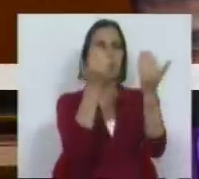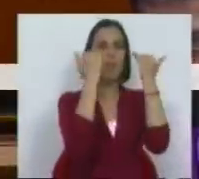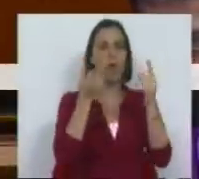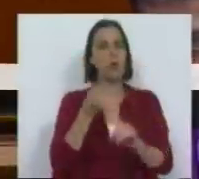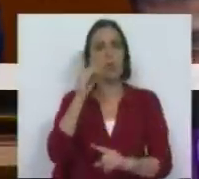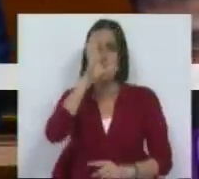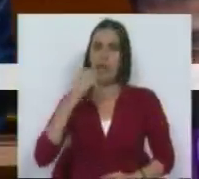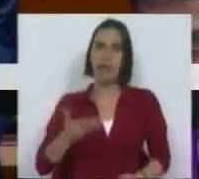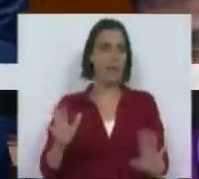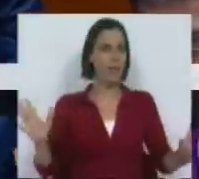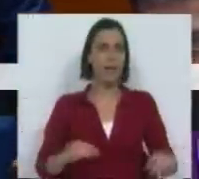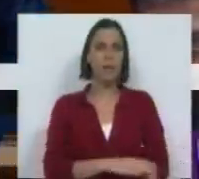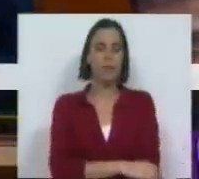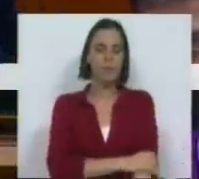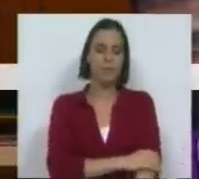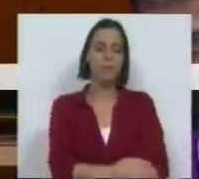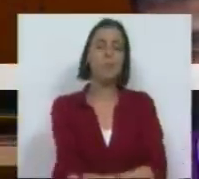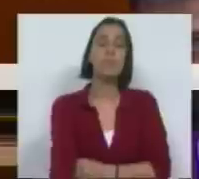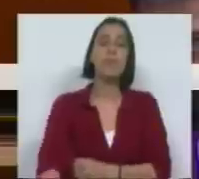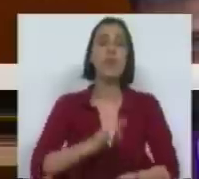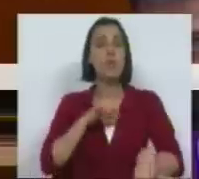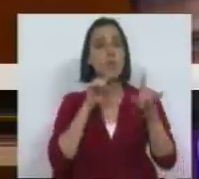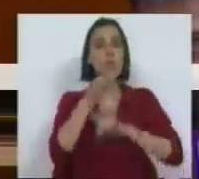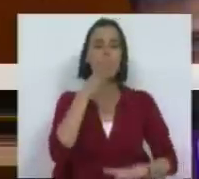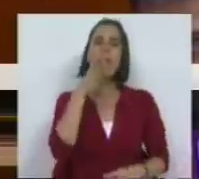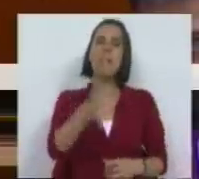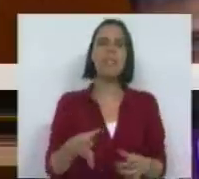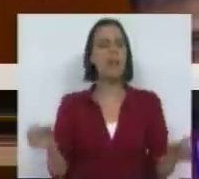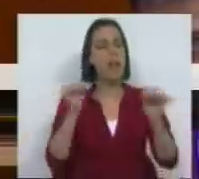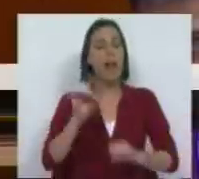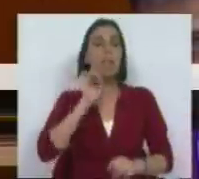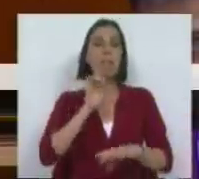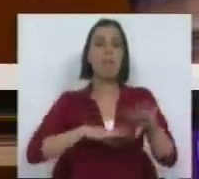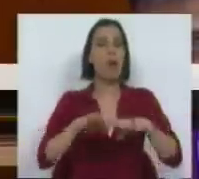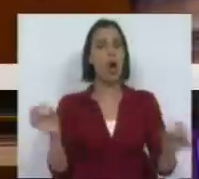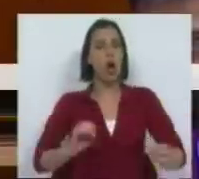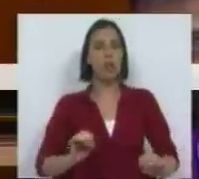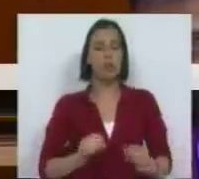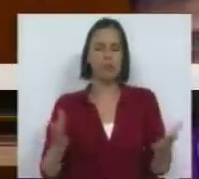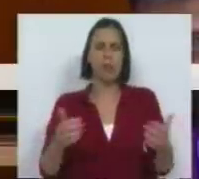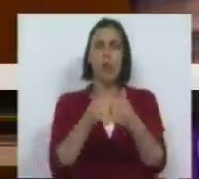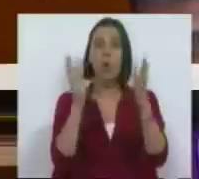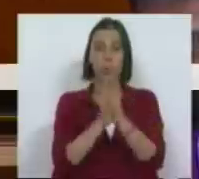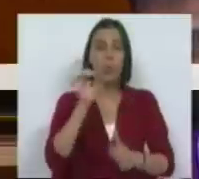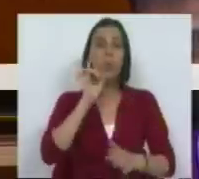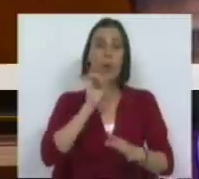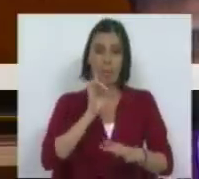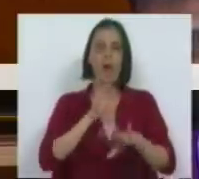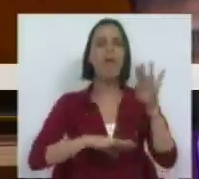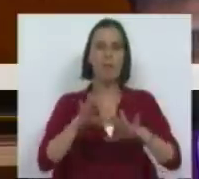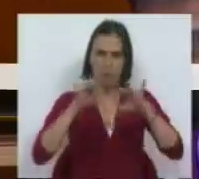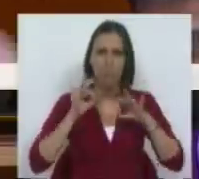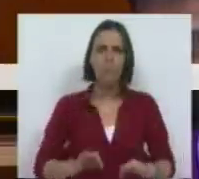Estado de Direito. Quando o Senhor Deputado diz nada de essencial foi feito, Senhor Deputado, tudo o que era essencial foi feito